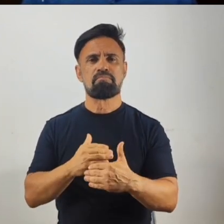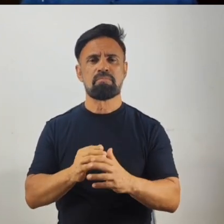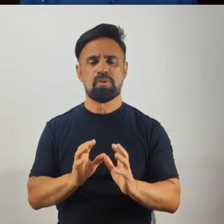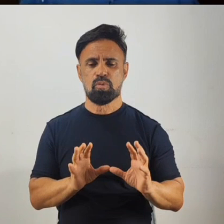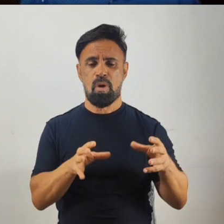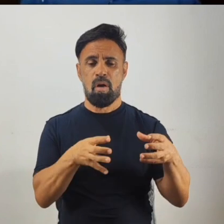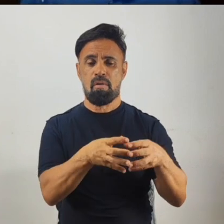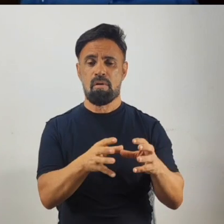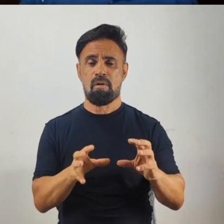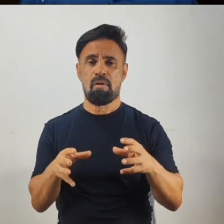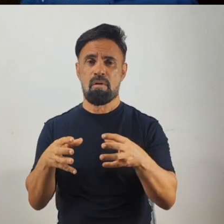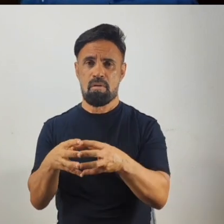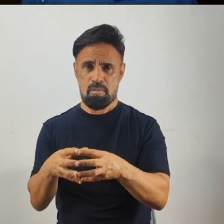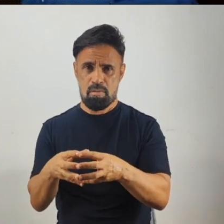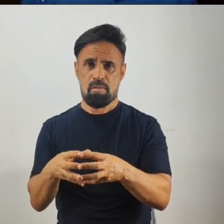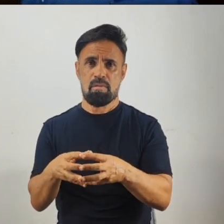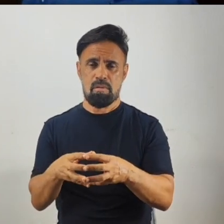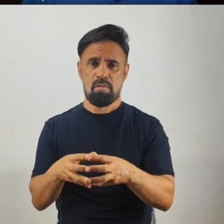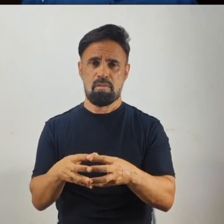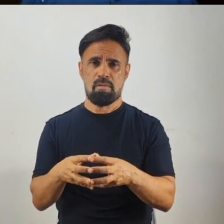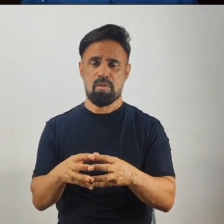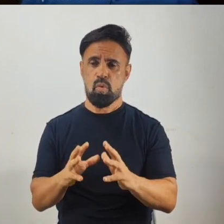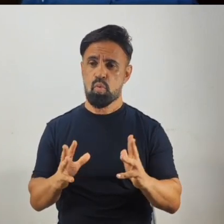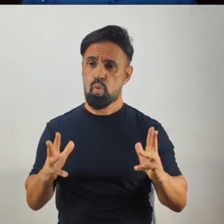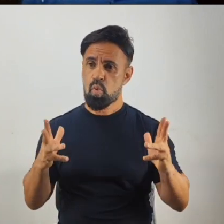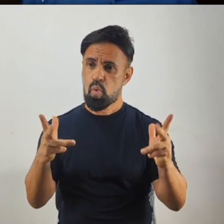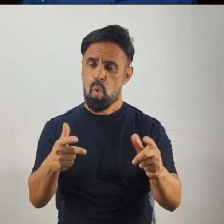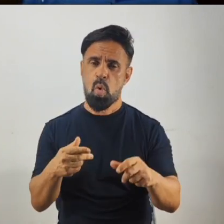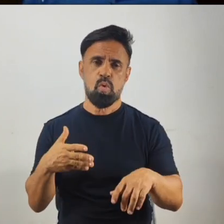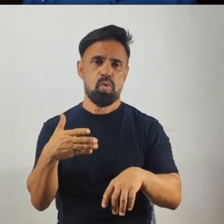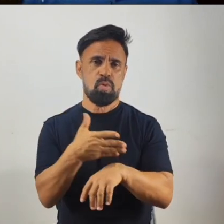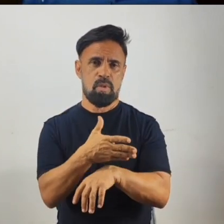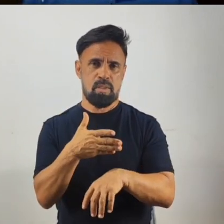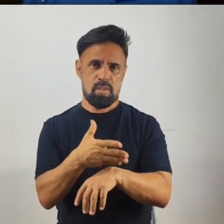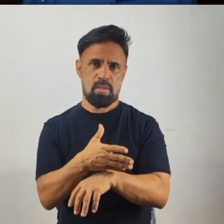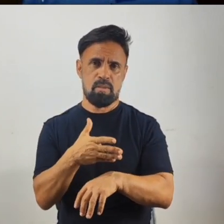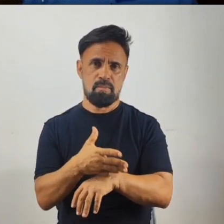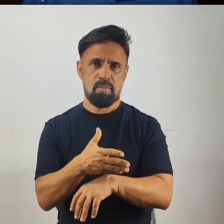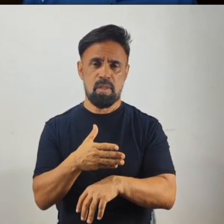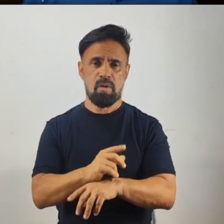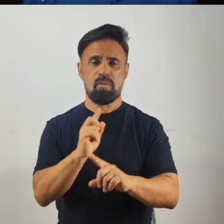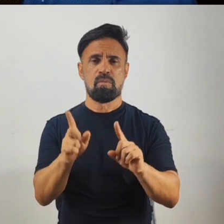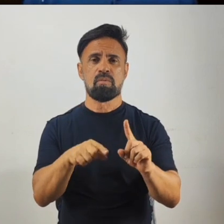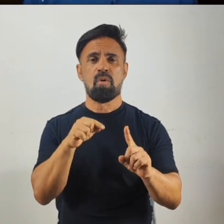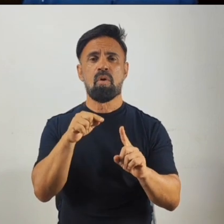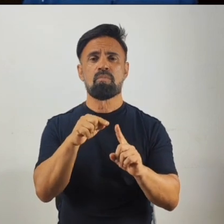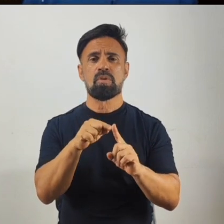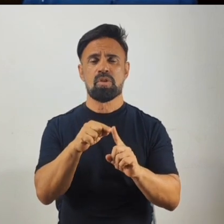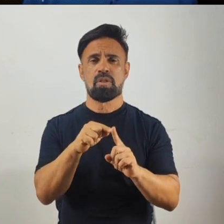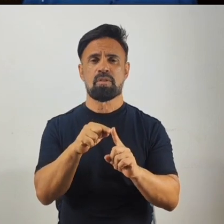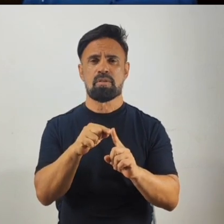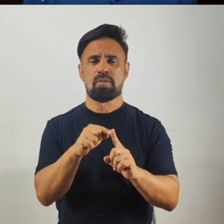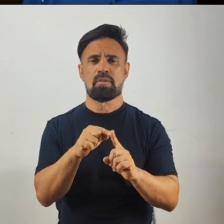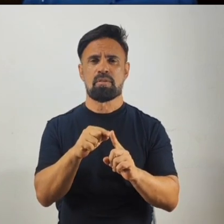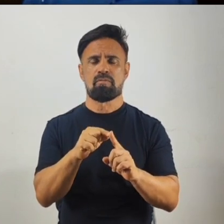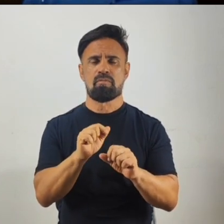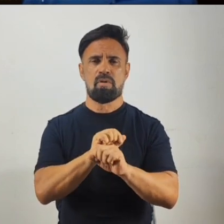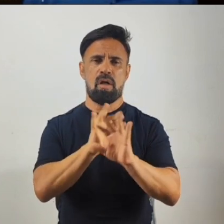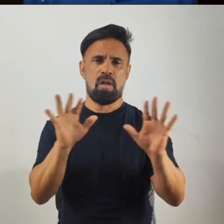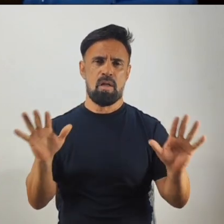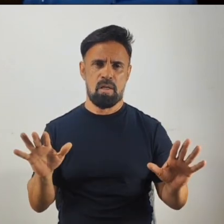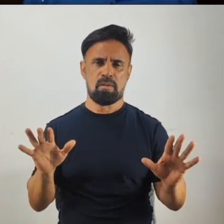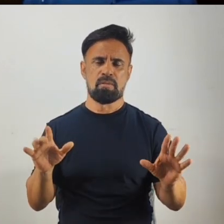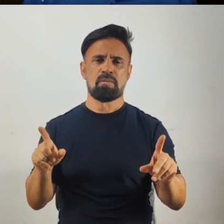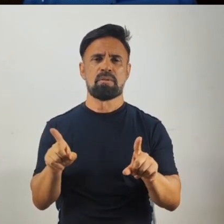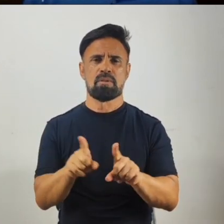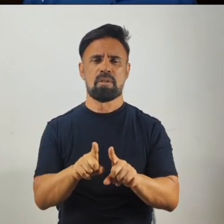construído com a coletividade, de forma colaborativa, com os objetivos e metas